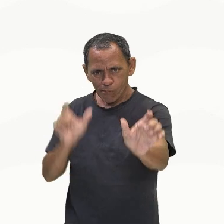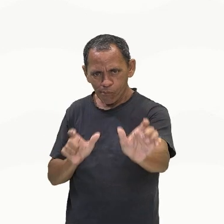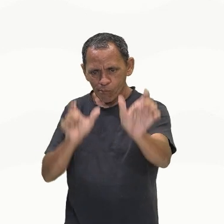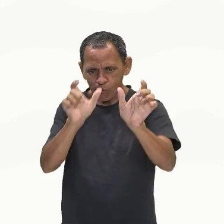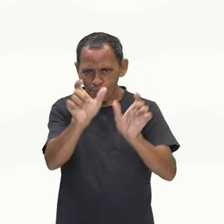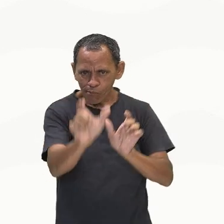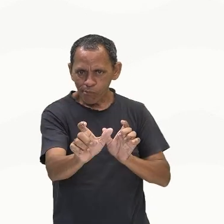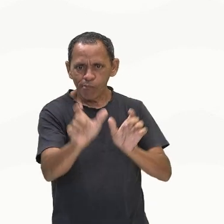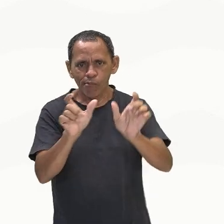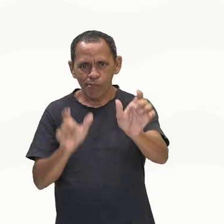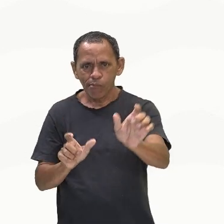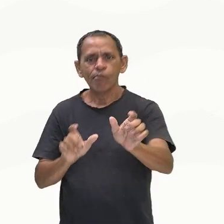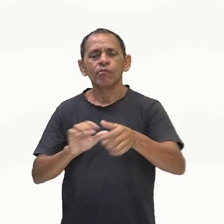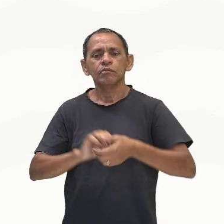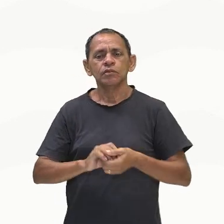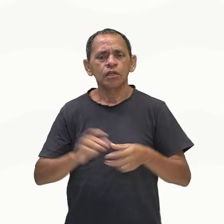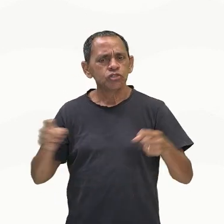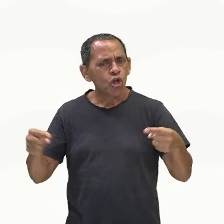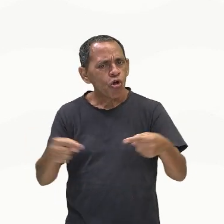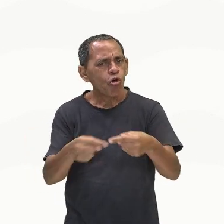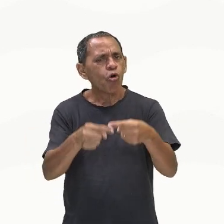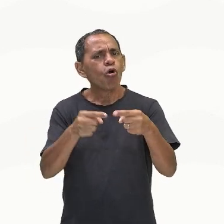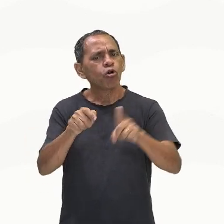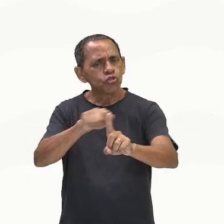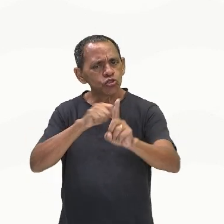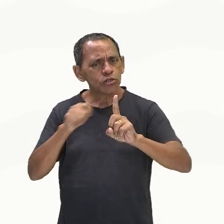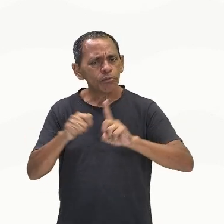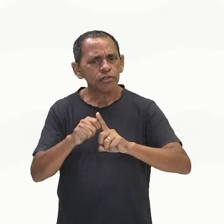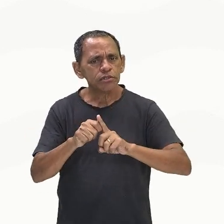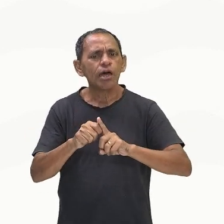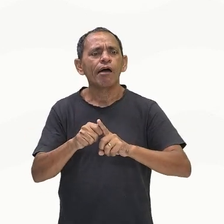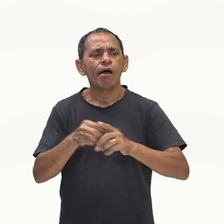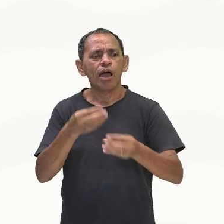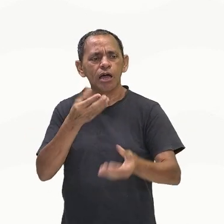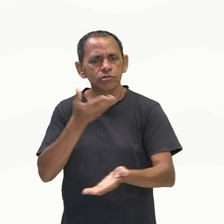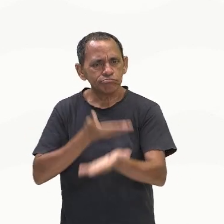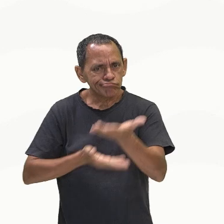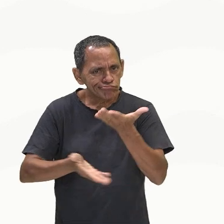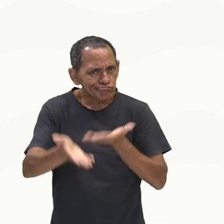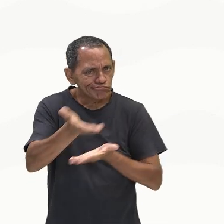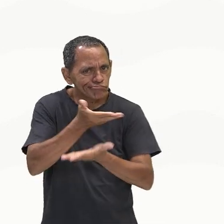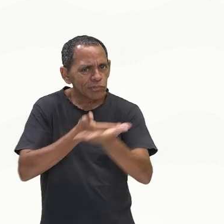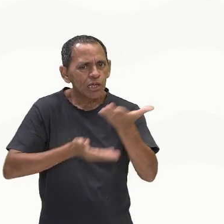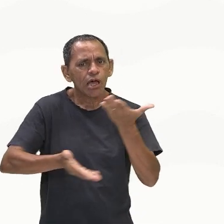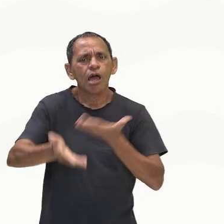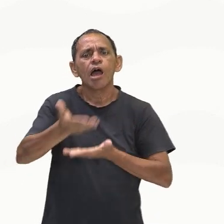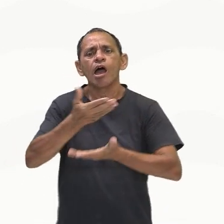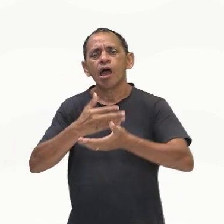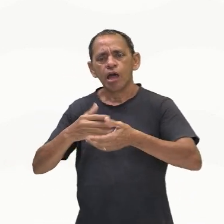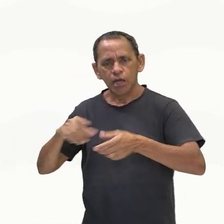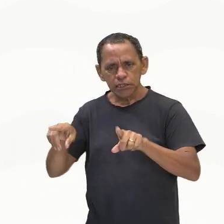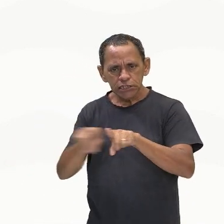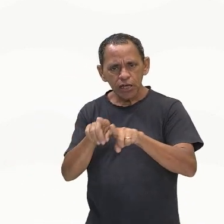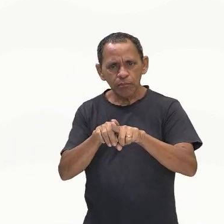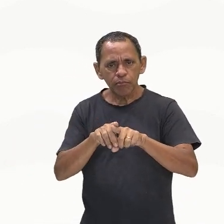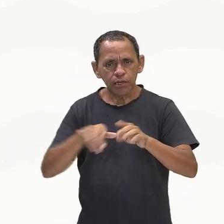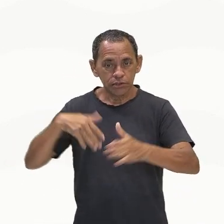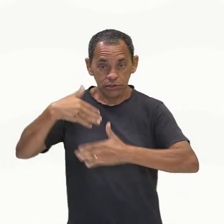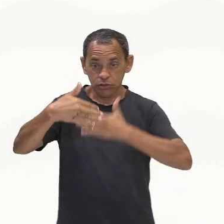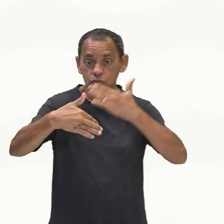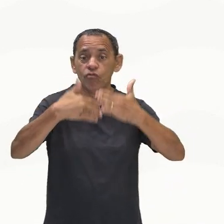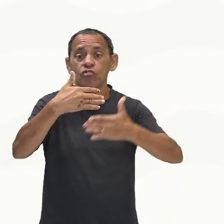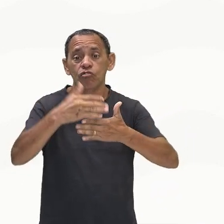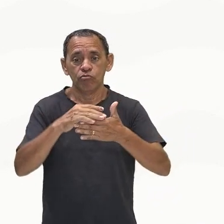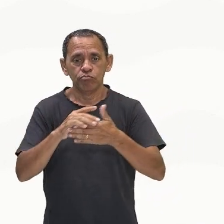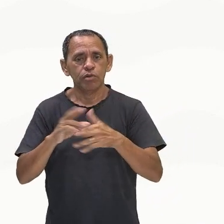nelas. Temos a sociabilidade, que é aquela habilidade de desenvolver relacionamentos